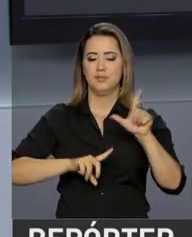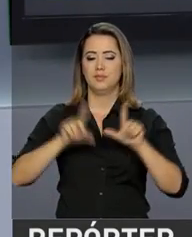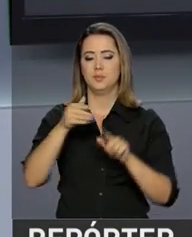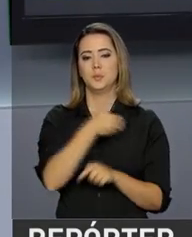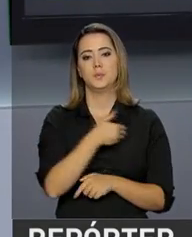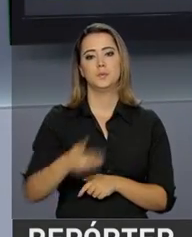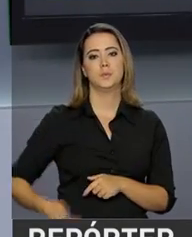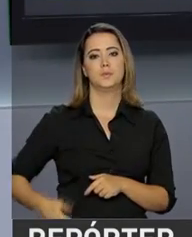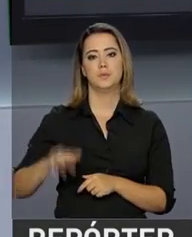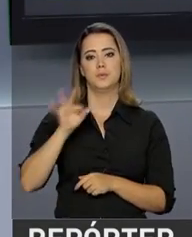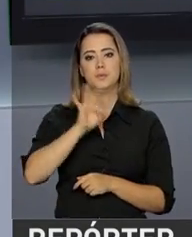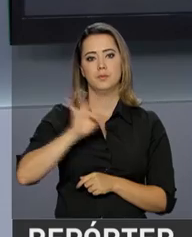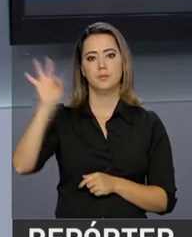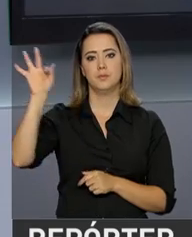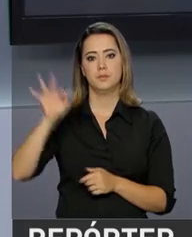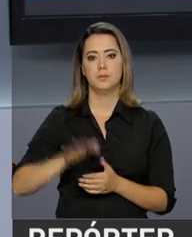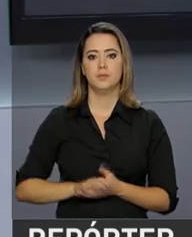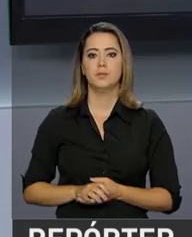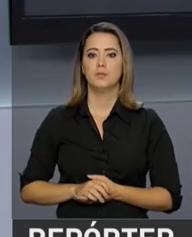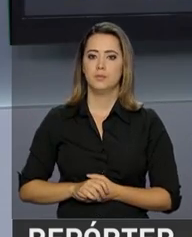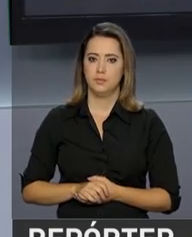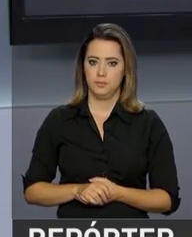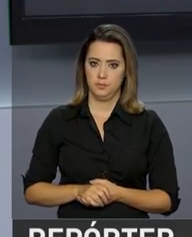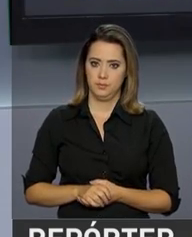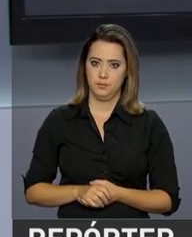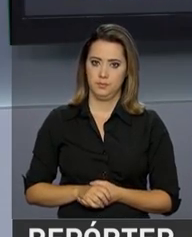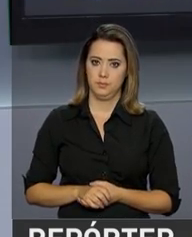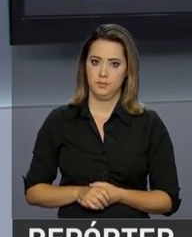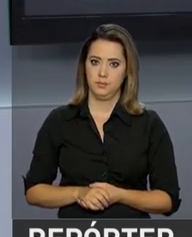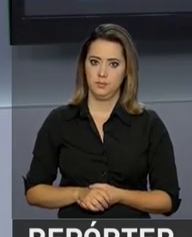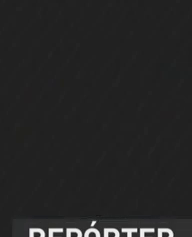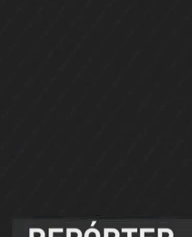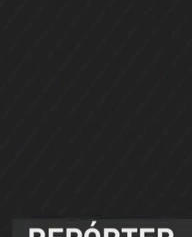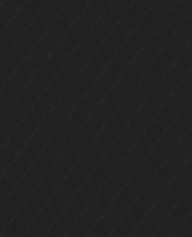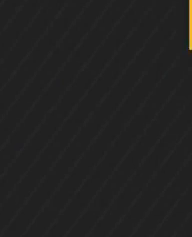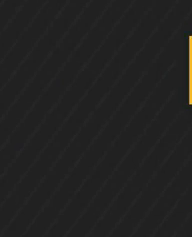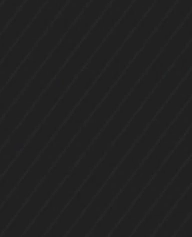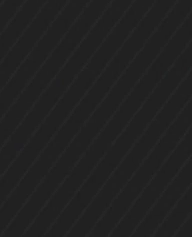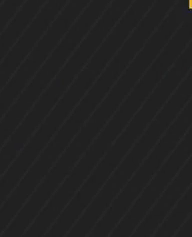continue com a gente aqui na NBR a TV do Governo Federal